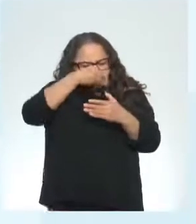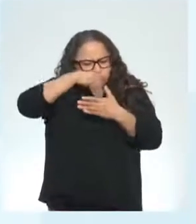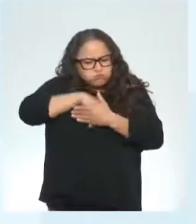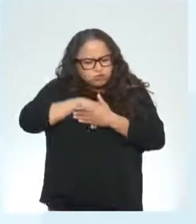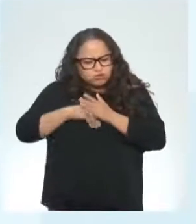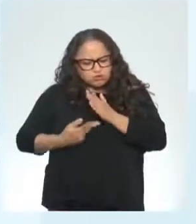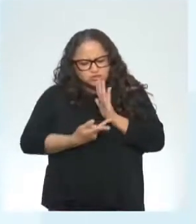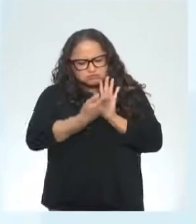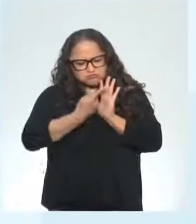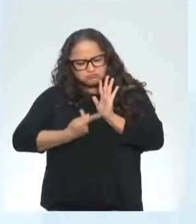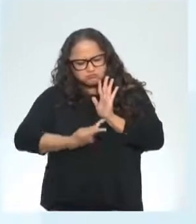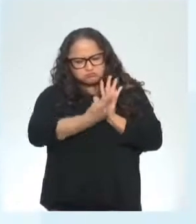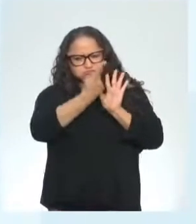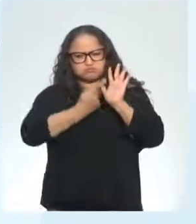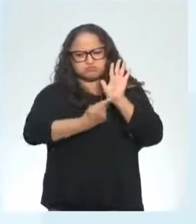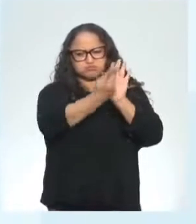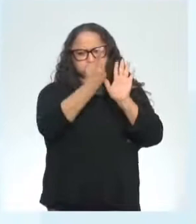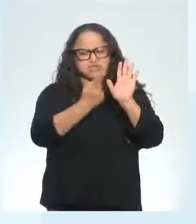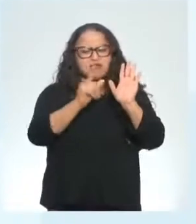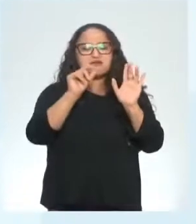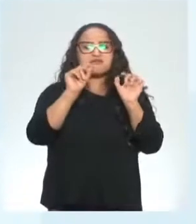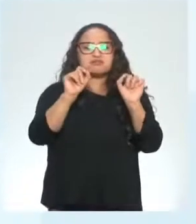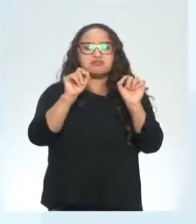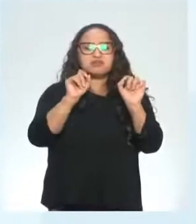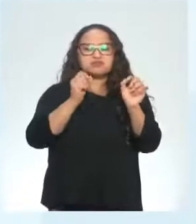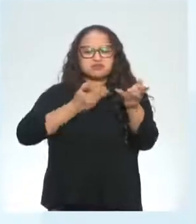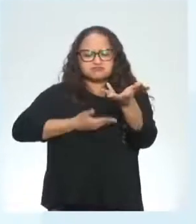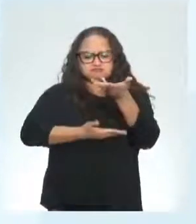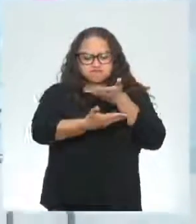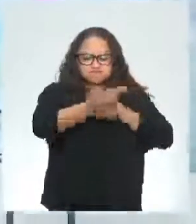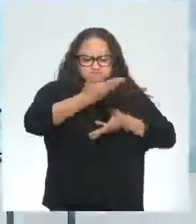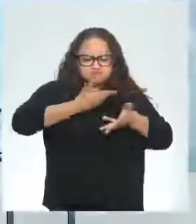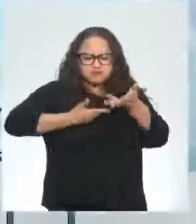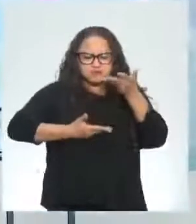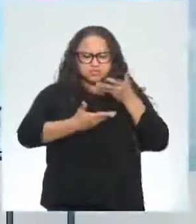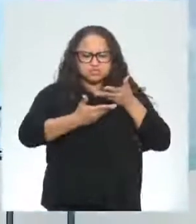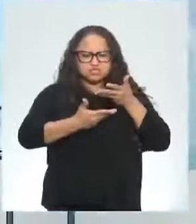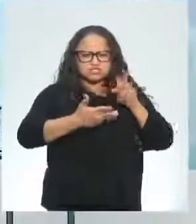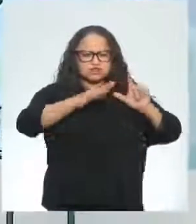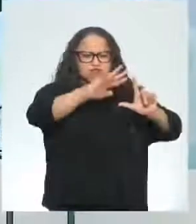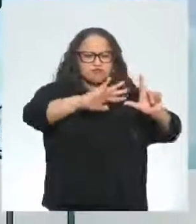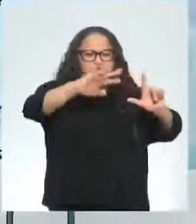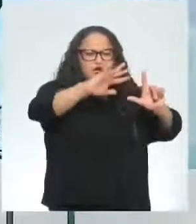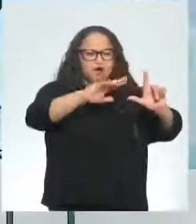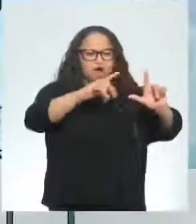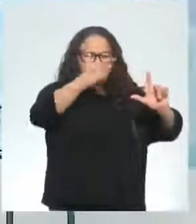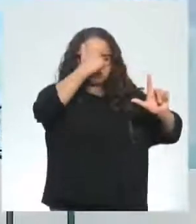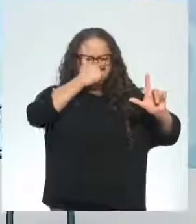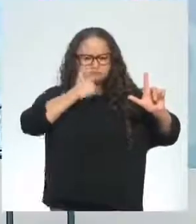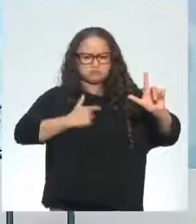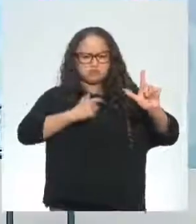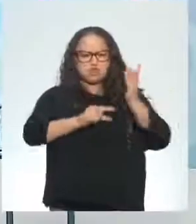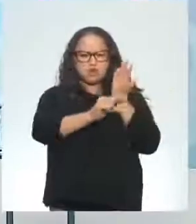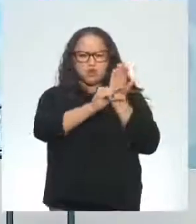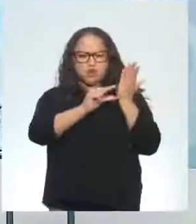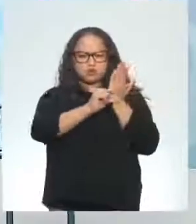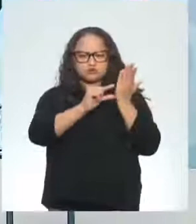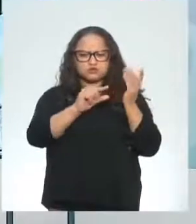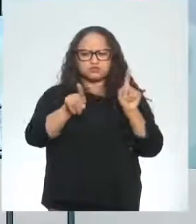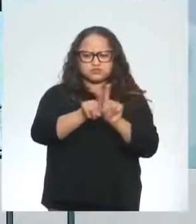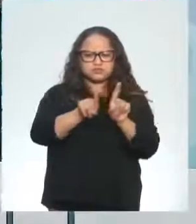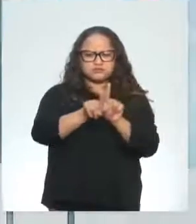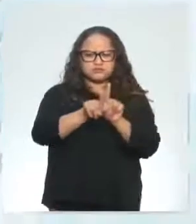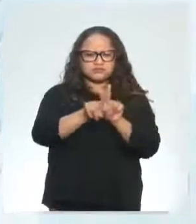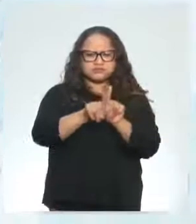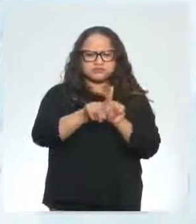né? Então, tem uma relação intrínseca aí, né? Entre o autor e a obra, né? Sendo o produto da sua expressão pessoal também, né?